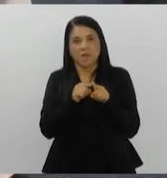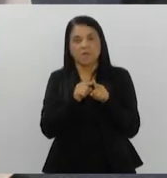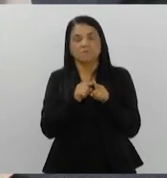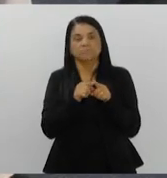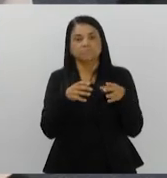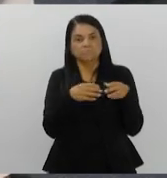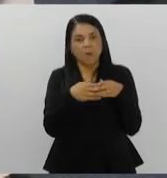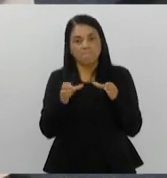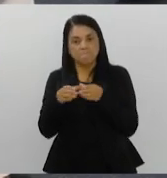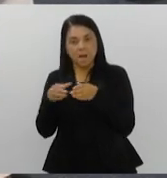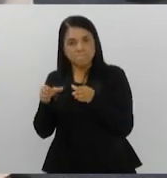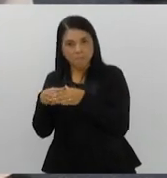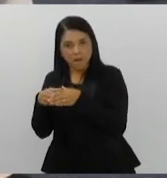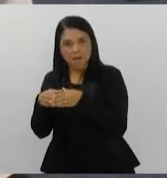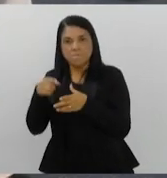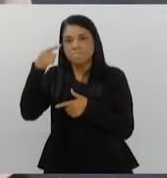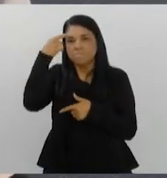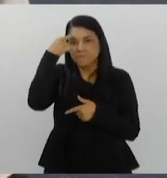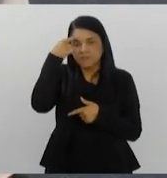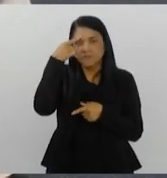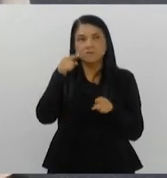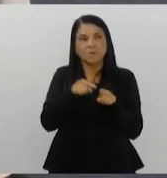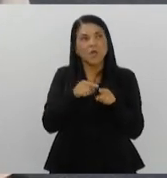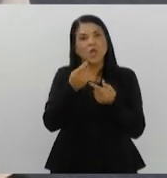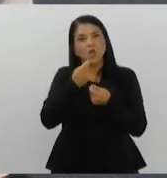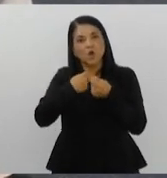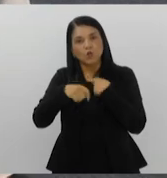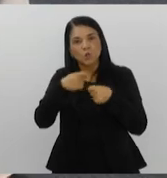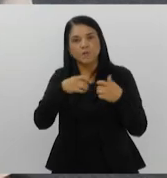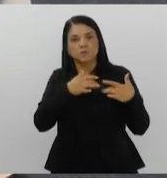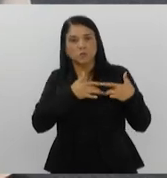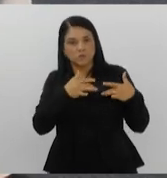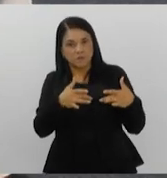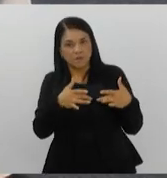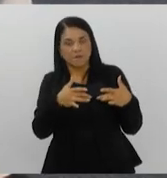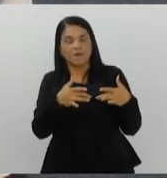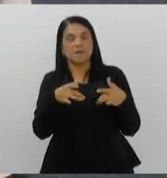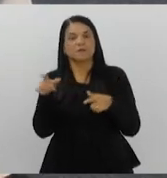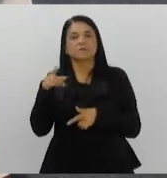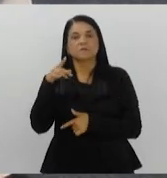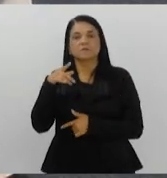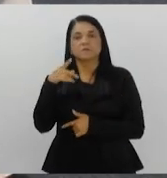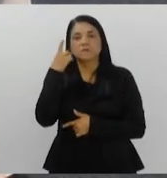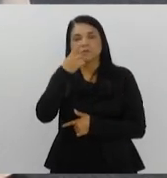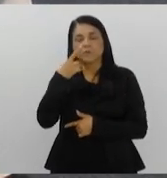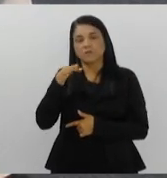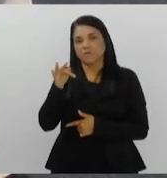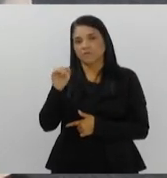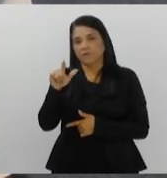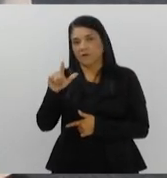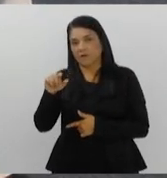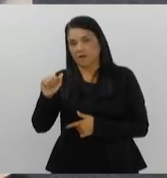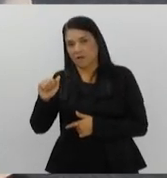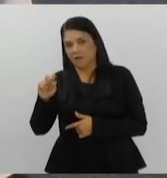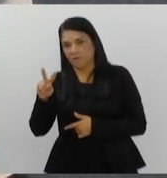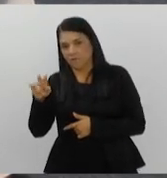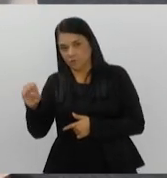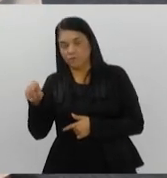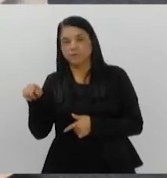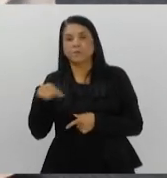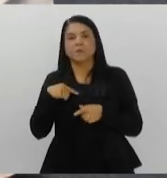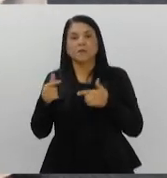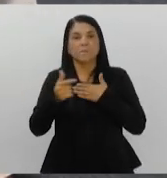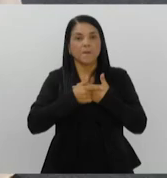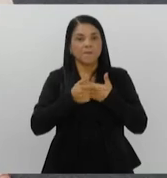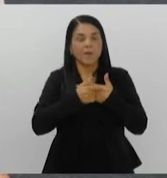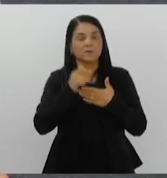frentes também pensando, e de economia solidária, deputado Flávio Serafini está aqui, para consolidar também o papel